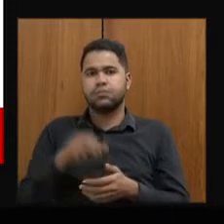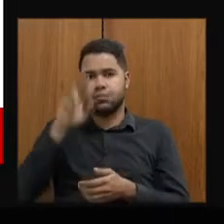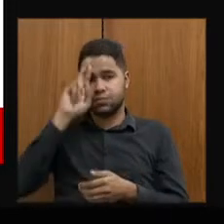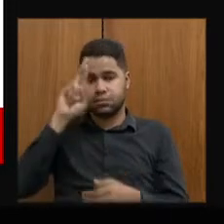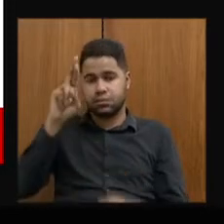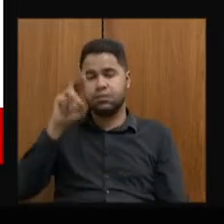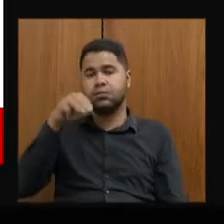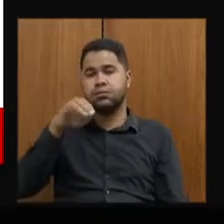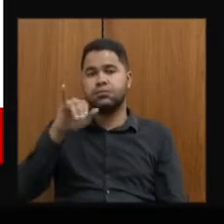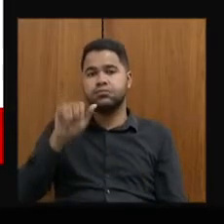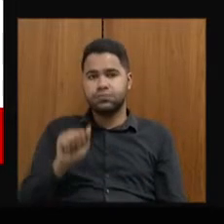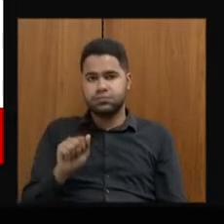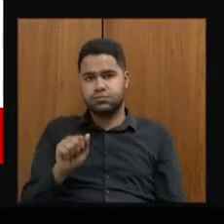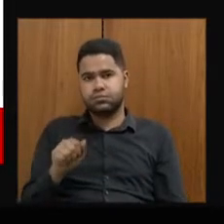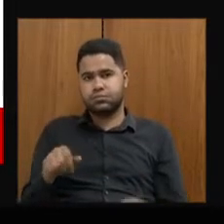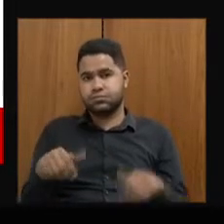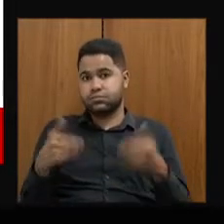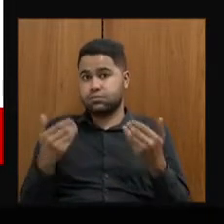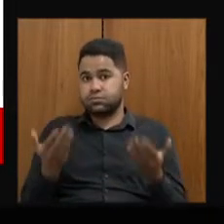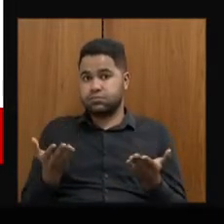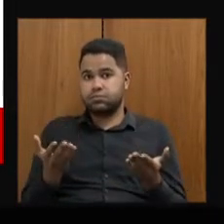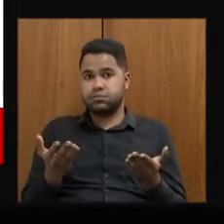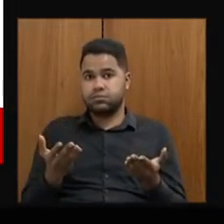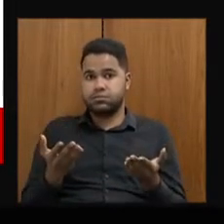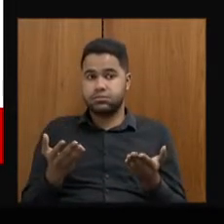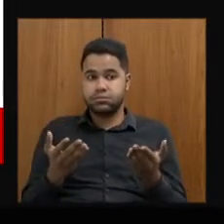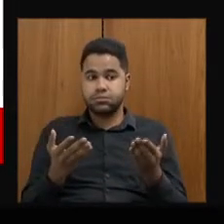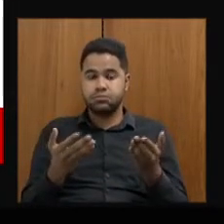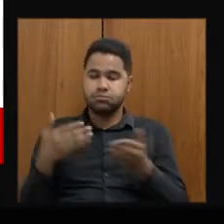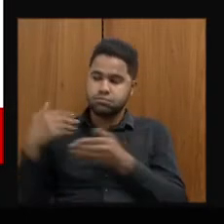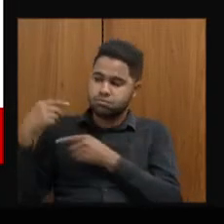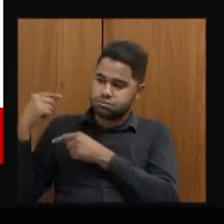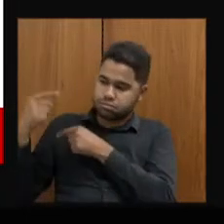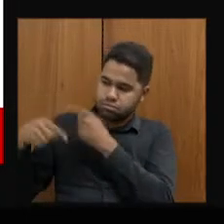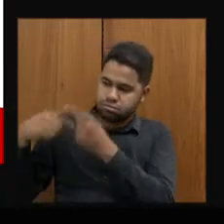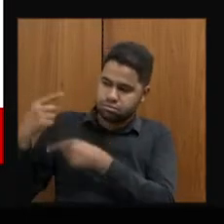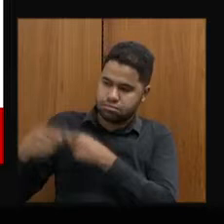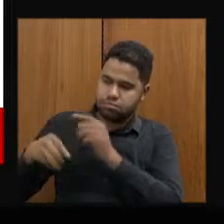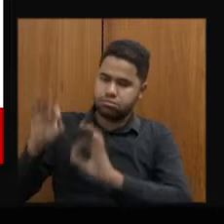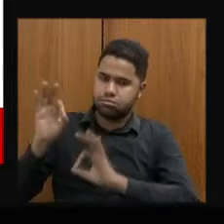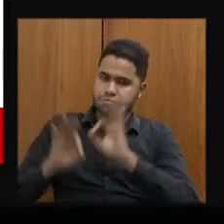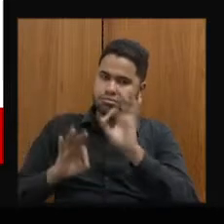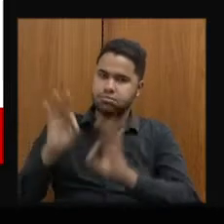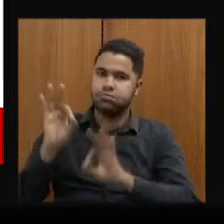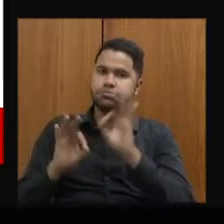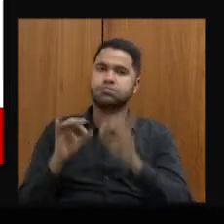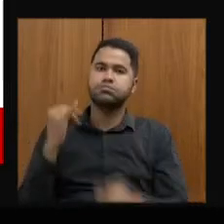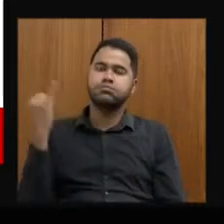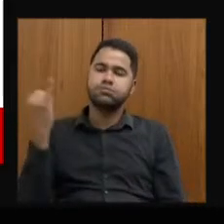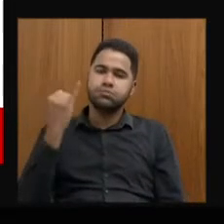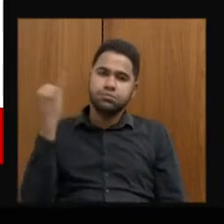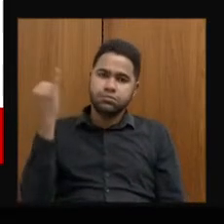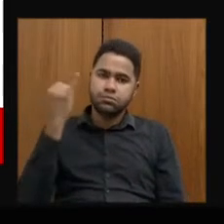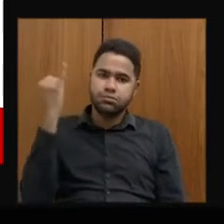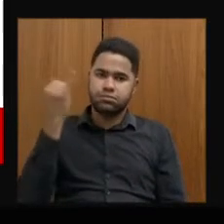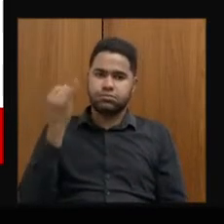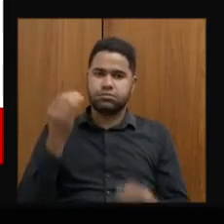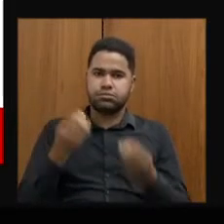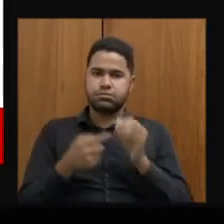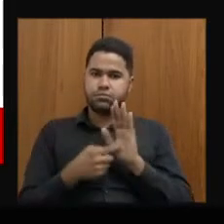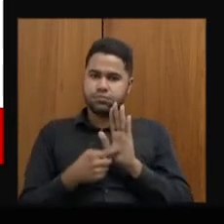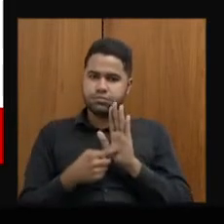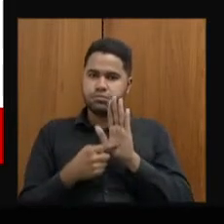Dra Mila e é algo em termos de Legado de planejamento que a gente acha muito importante deixar